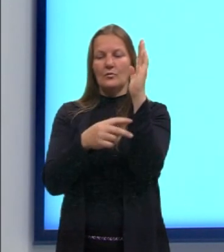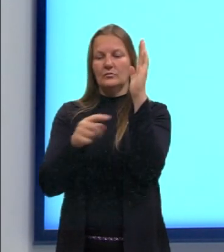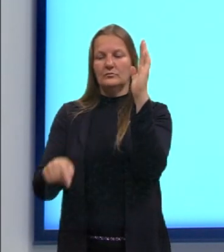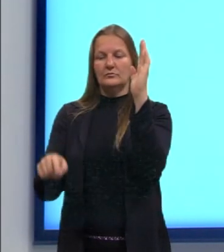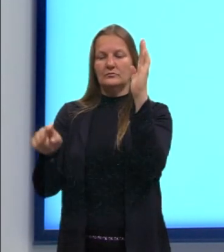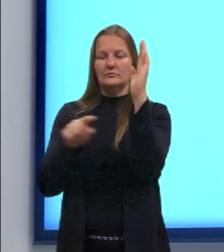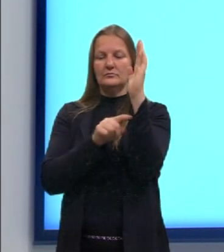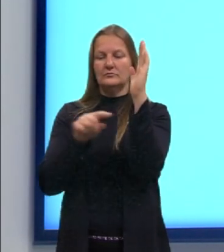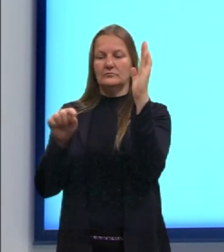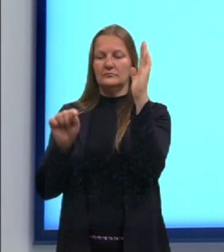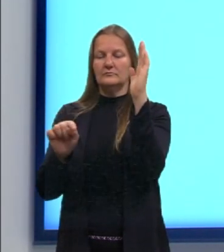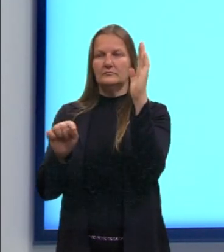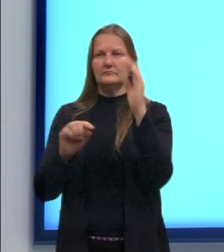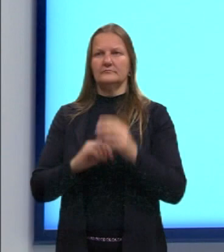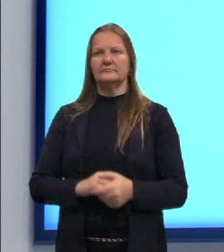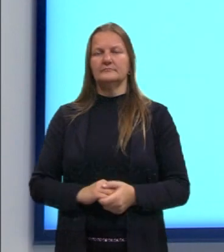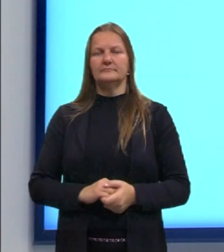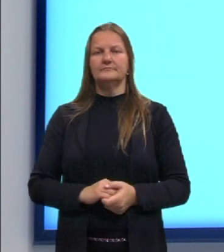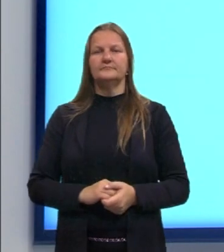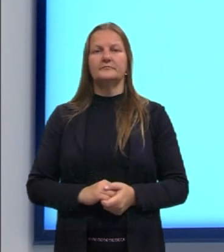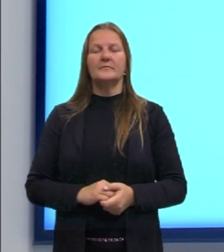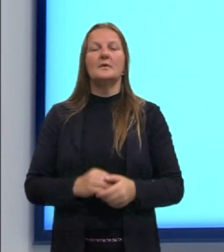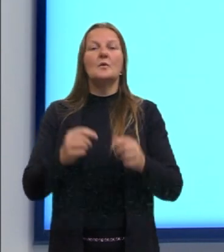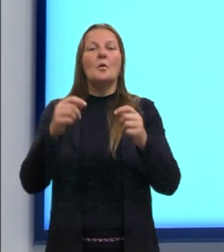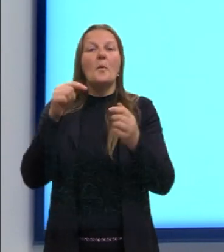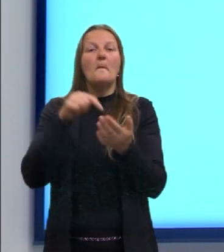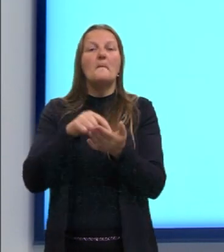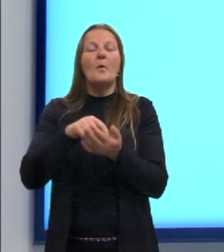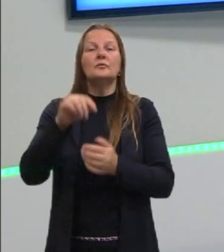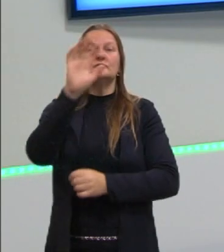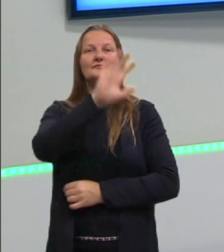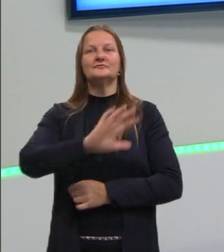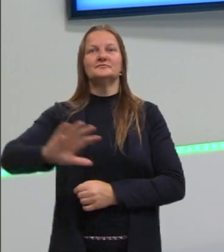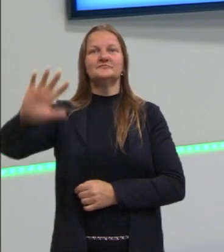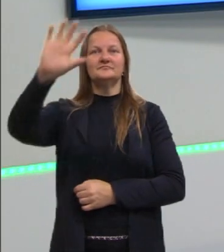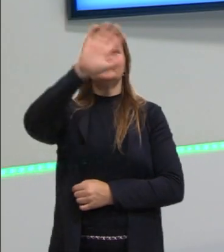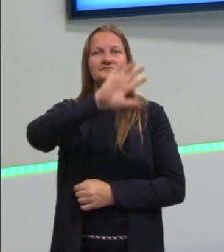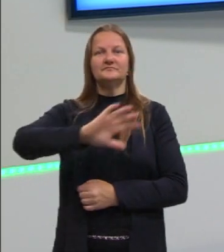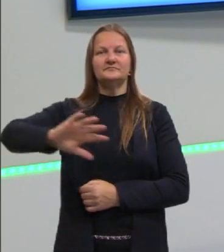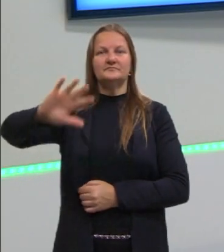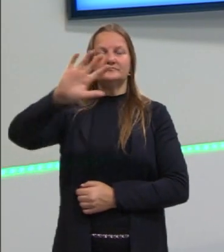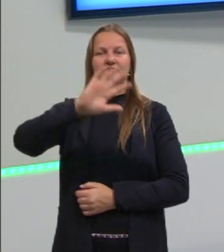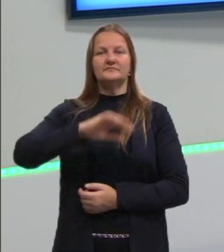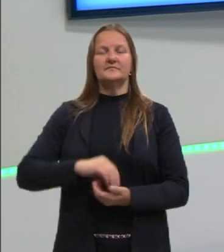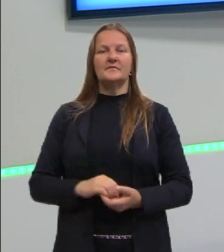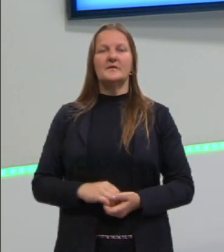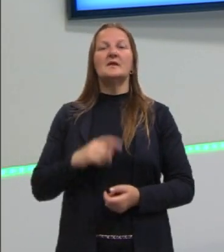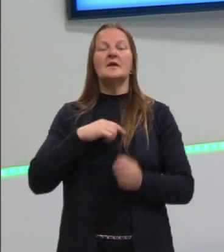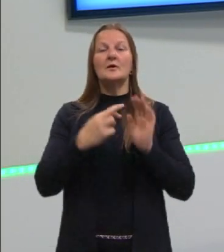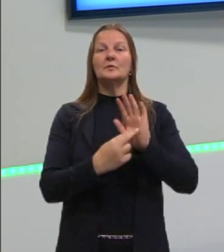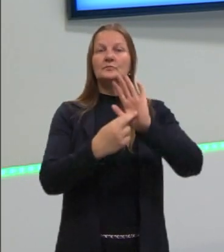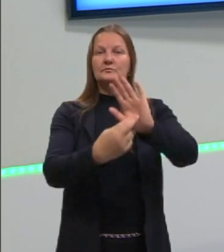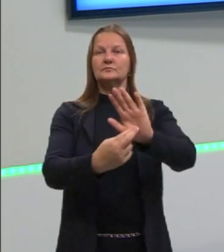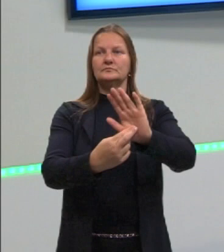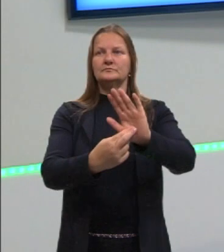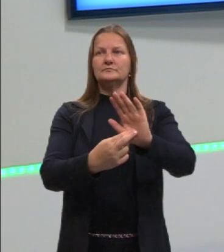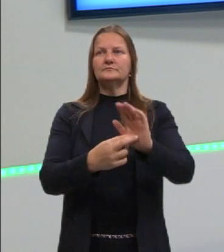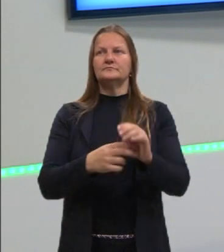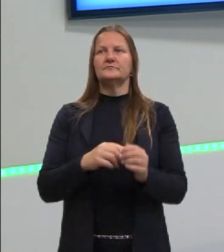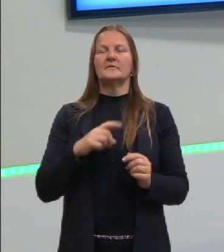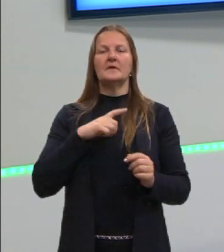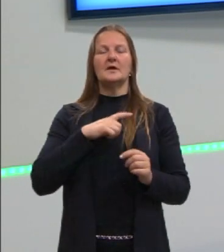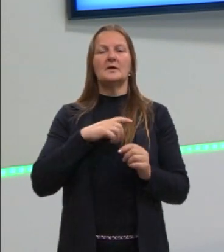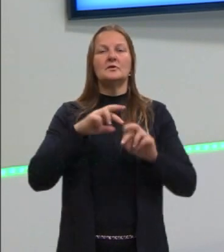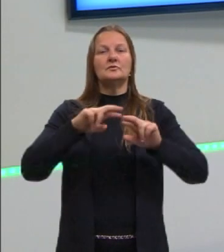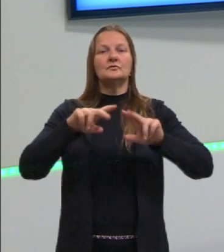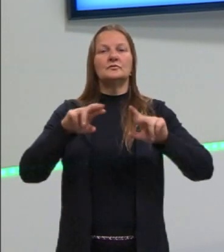Mas não para por aí, né? Os pontos no espaço, então. Os pontos, eles são representados, então, por conjunto